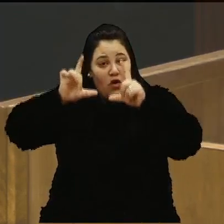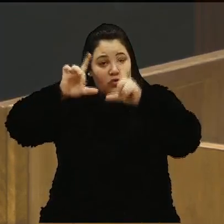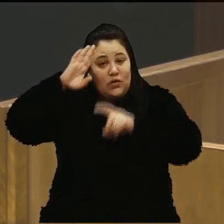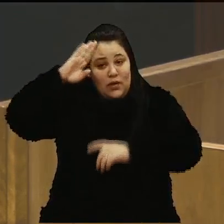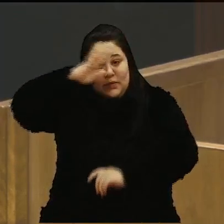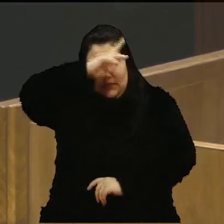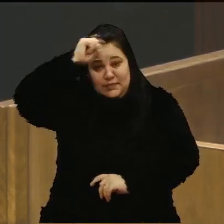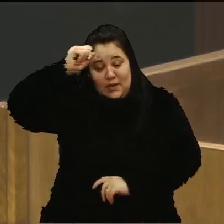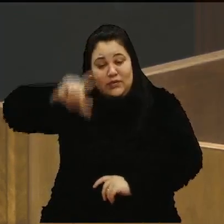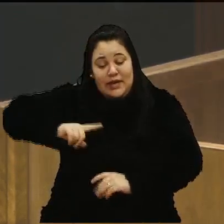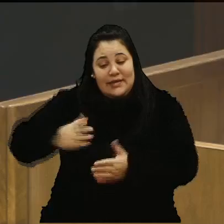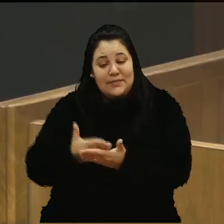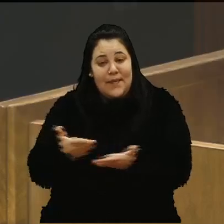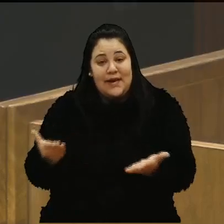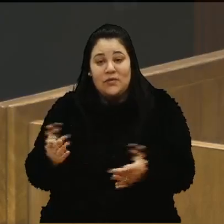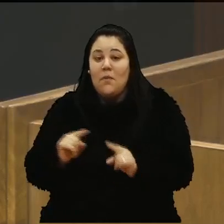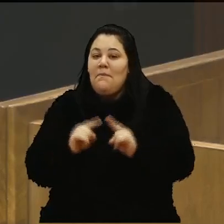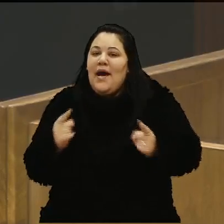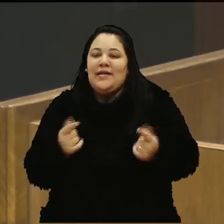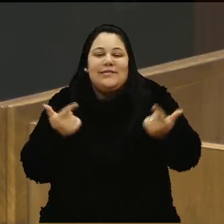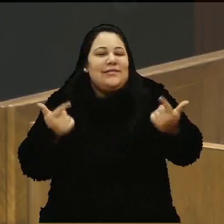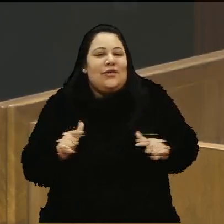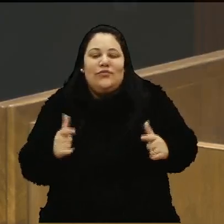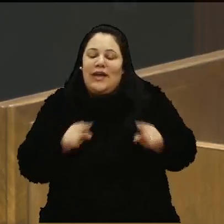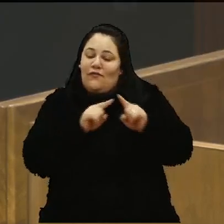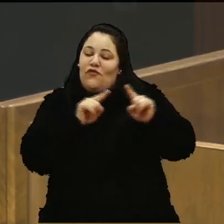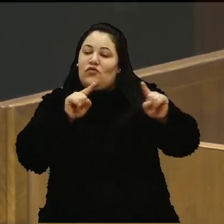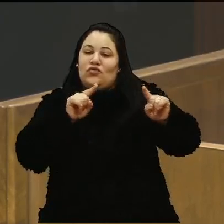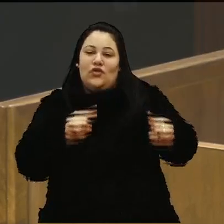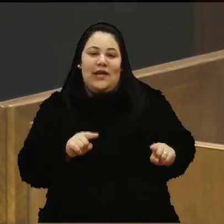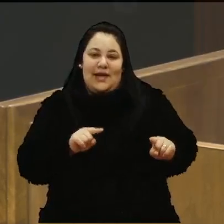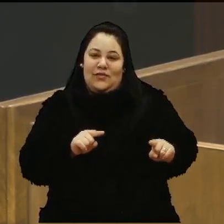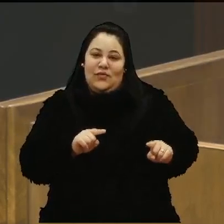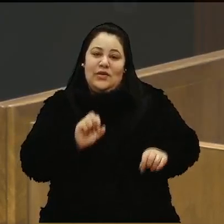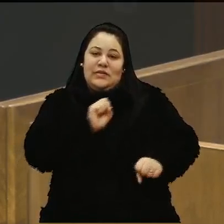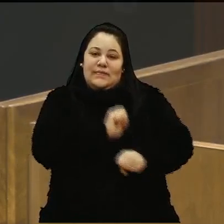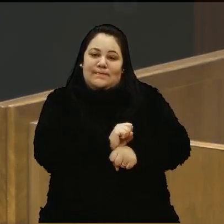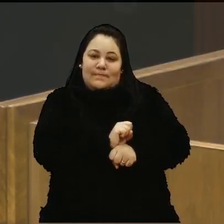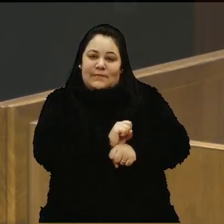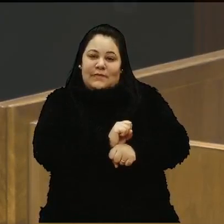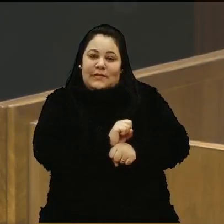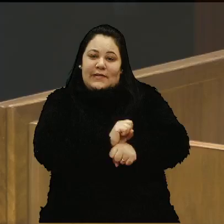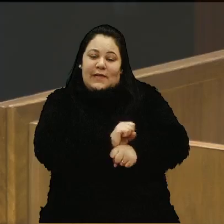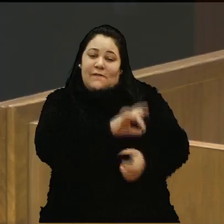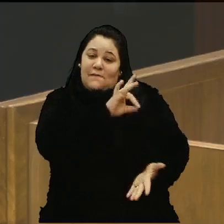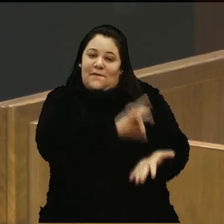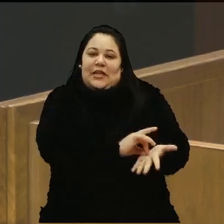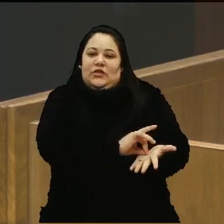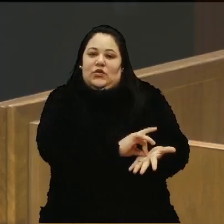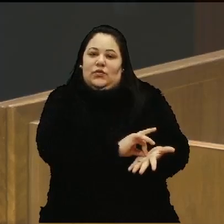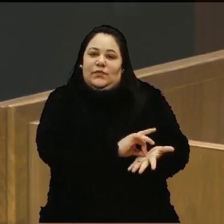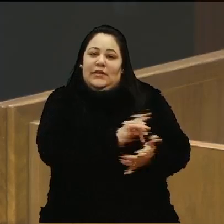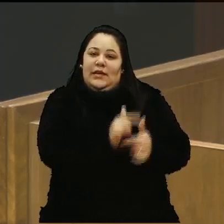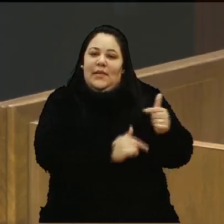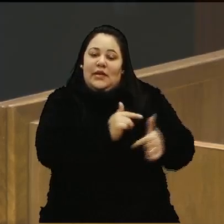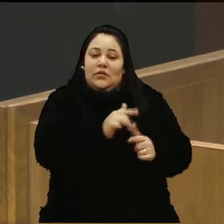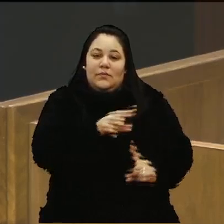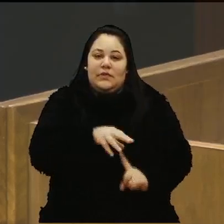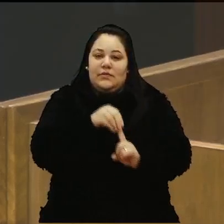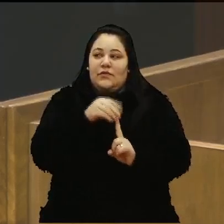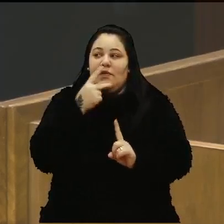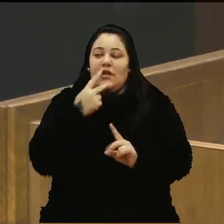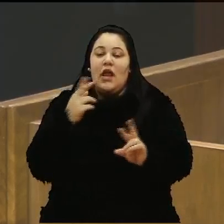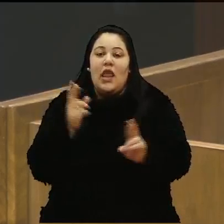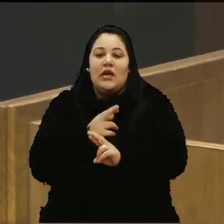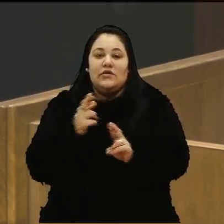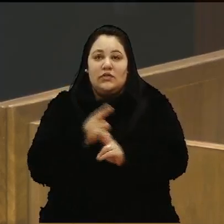espaço, porém, não tem ninguém lá de guarda, né? Fixo lá, principalmente falando na